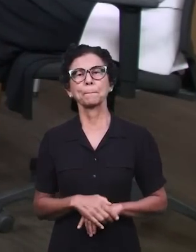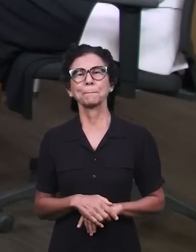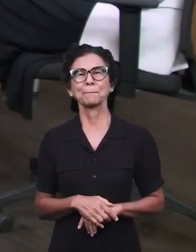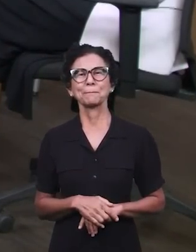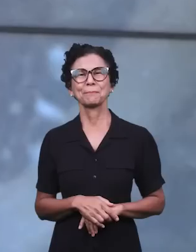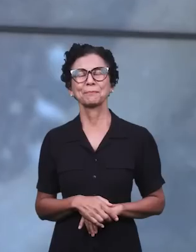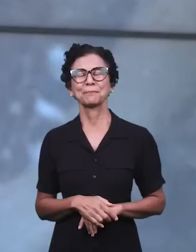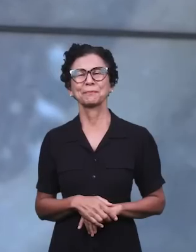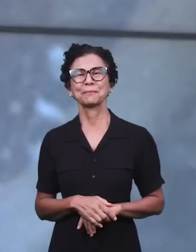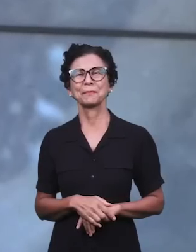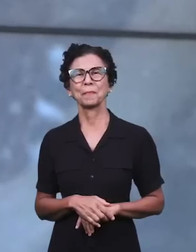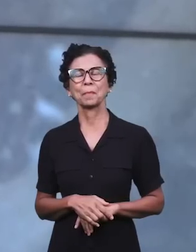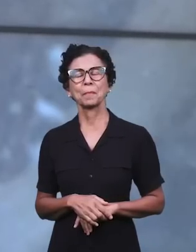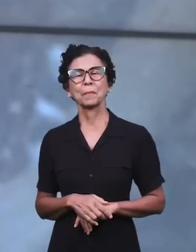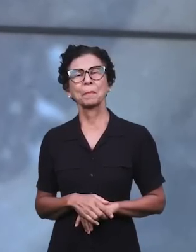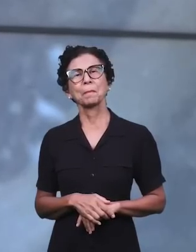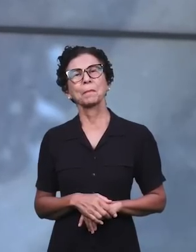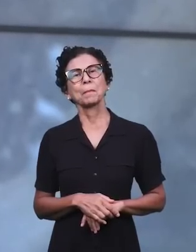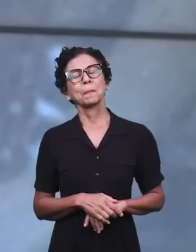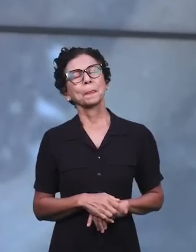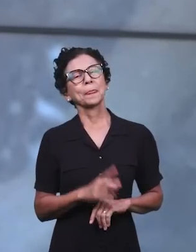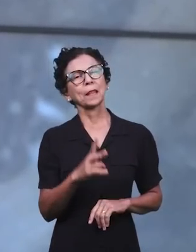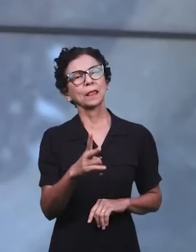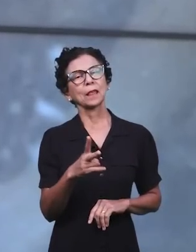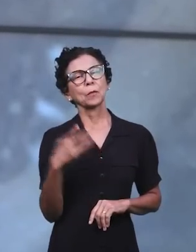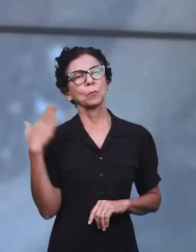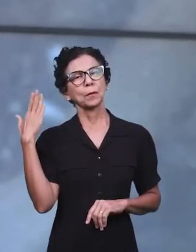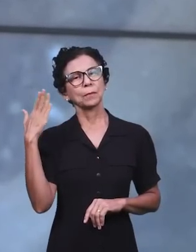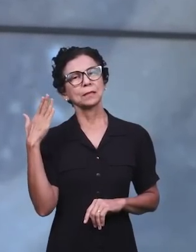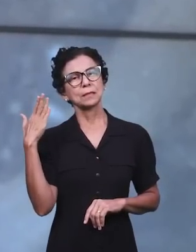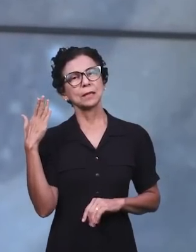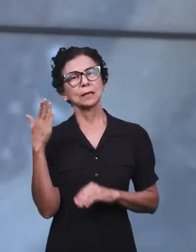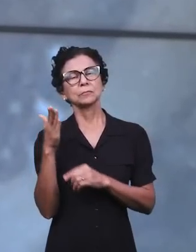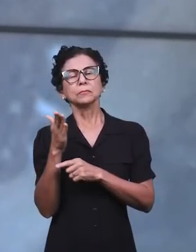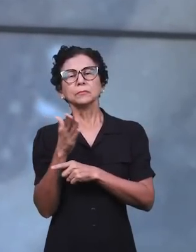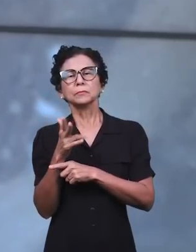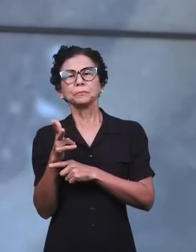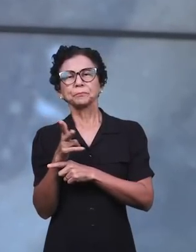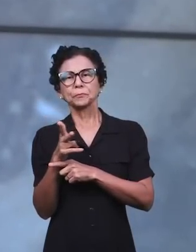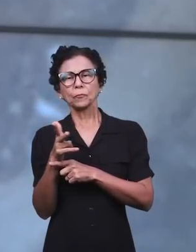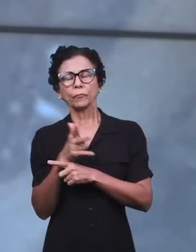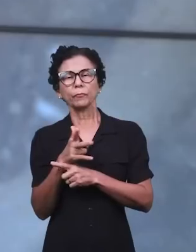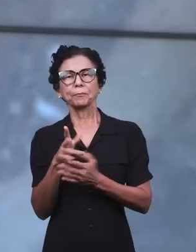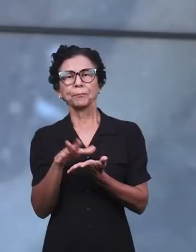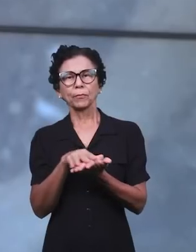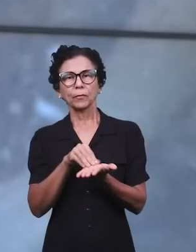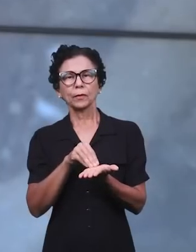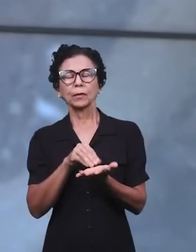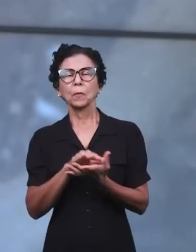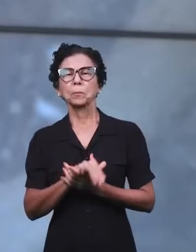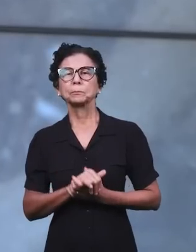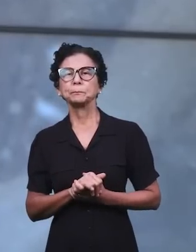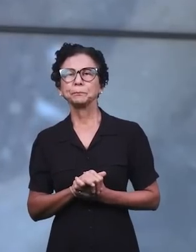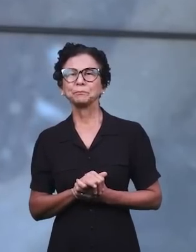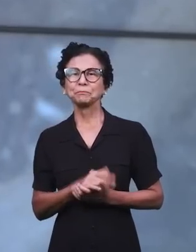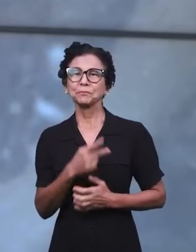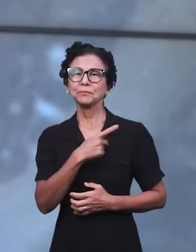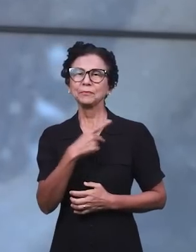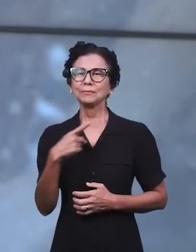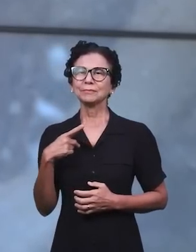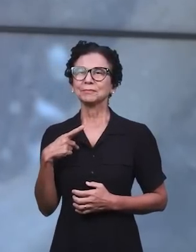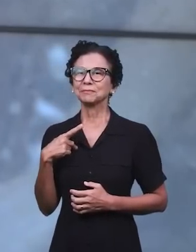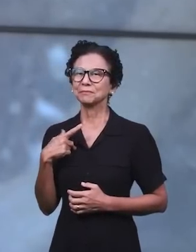para o final dessa edição, nós temos uma mensagem que é gravada, com um pastor, um dos nossos pastores, que